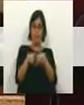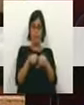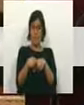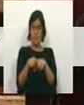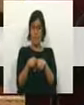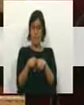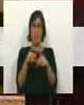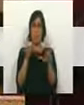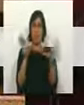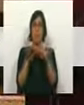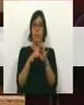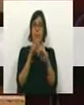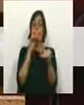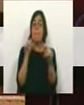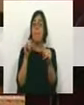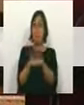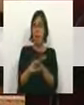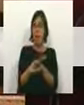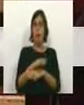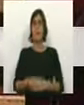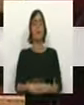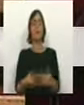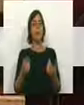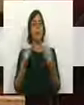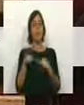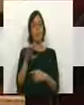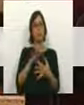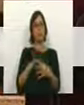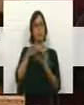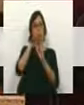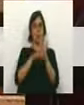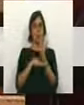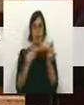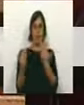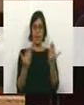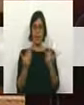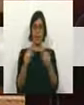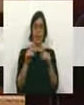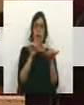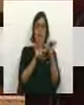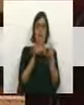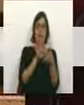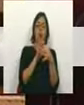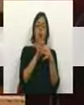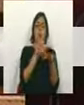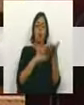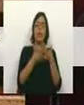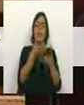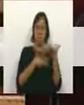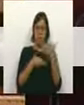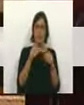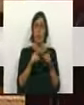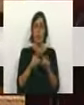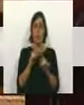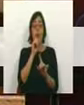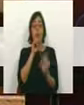política dirigida ao mar e também no âmbito do programa Interface e dos Laboratórios Colaborativos,